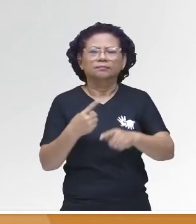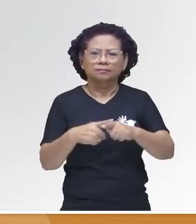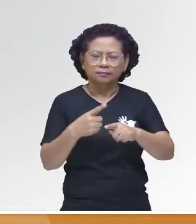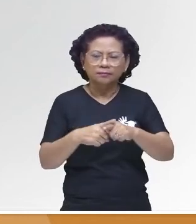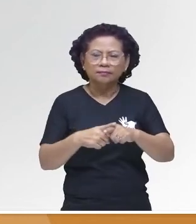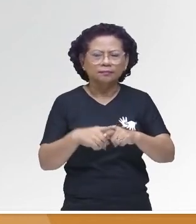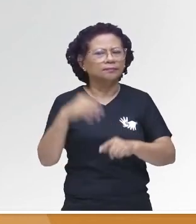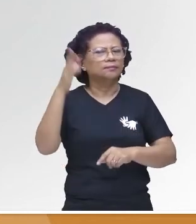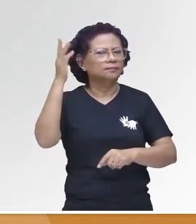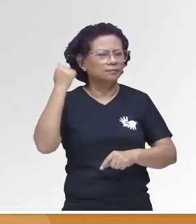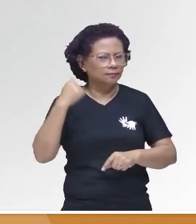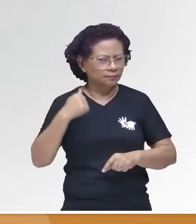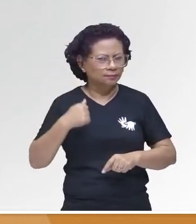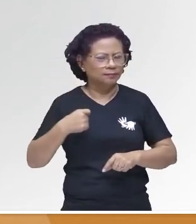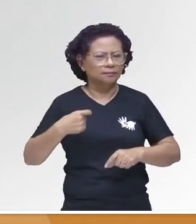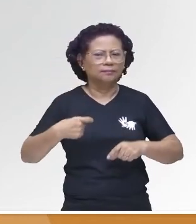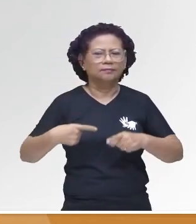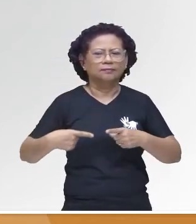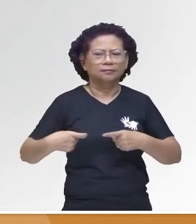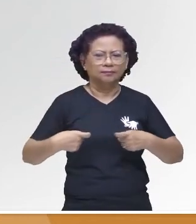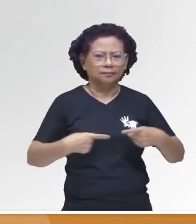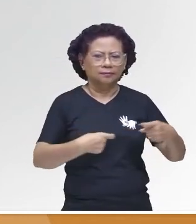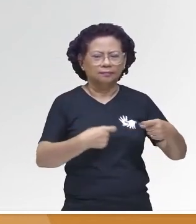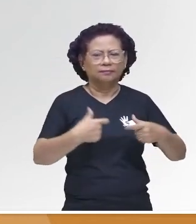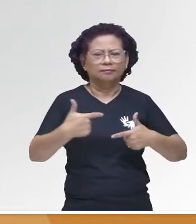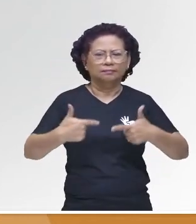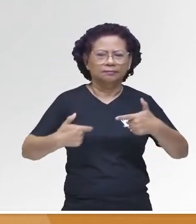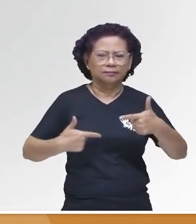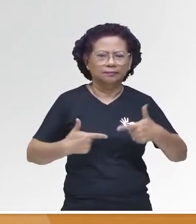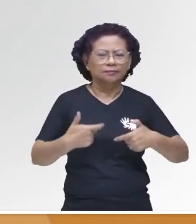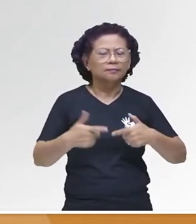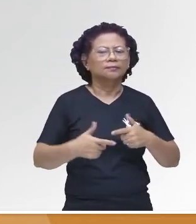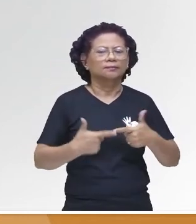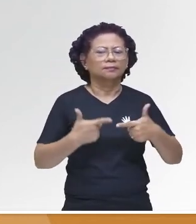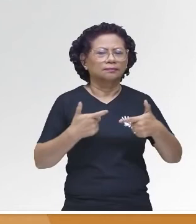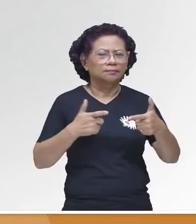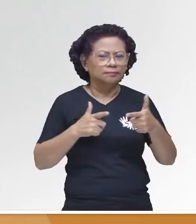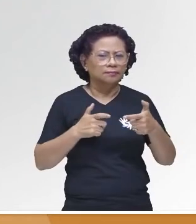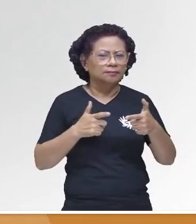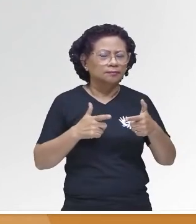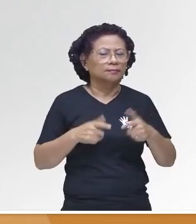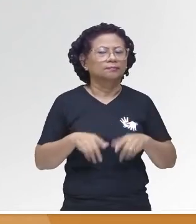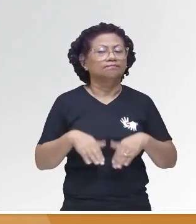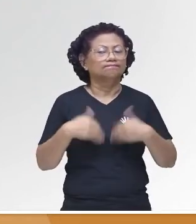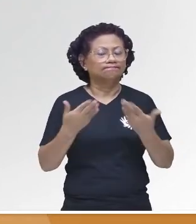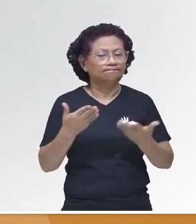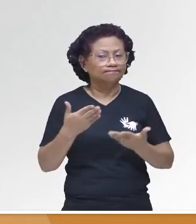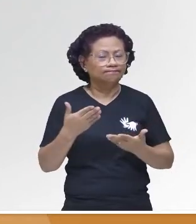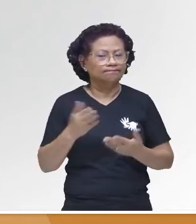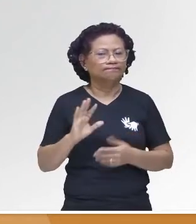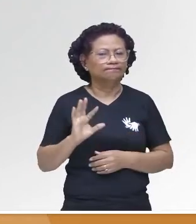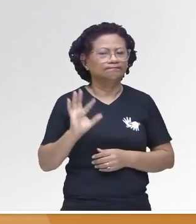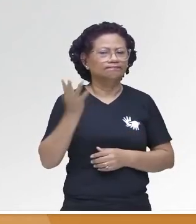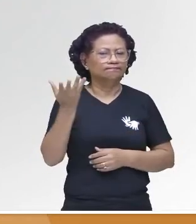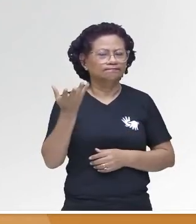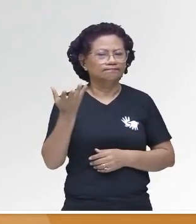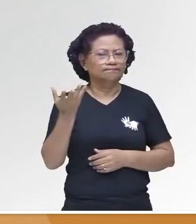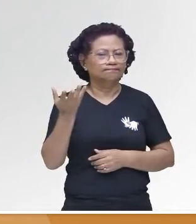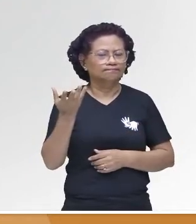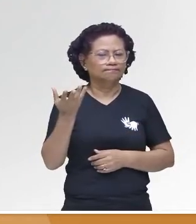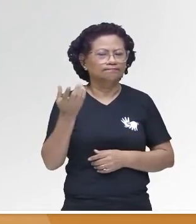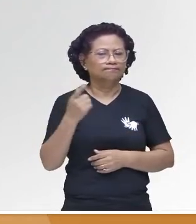vezes melhor do que um homem livre. Isso vai fazer com que haja uma certa diminuição